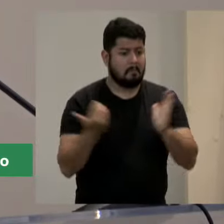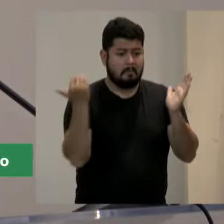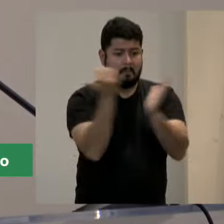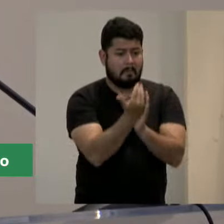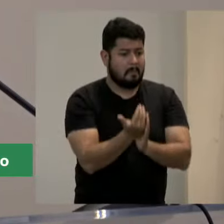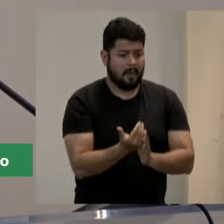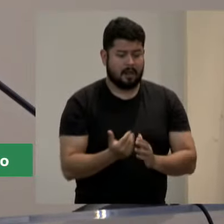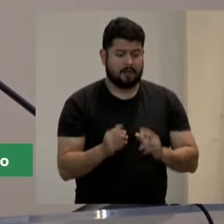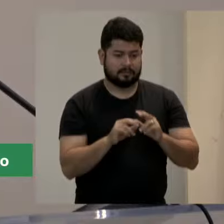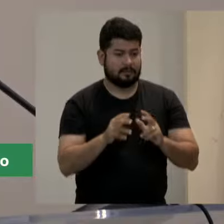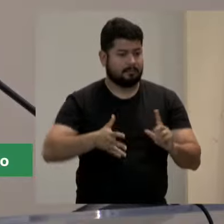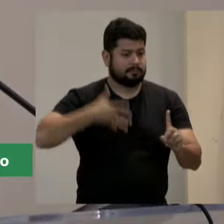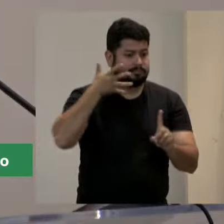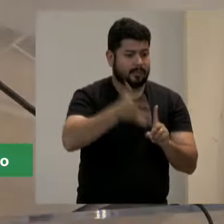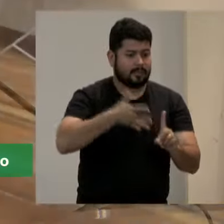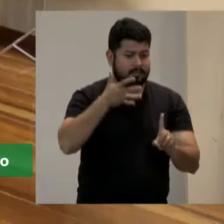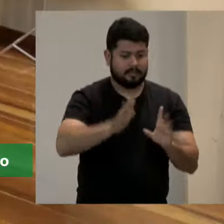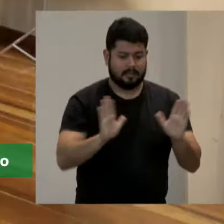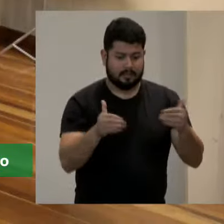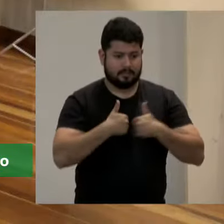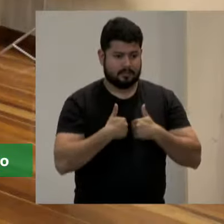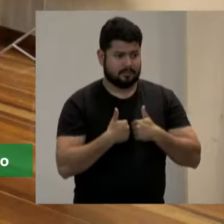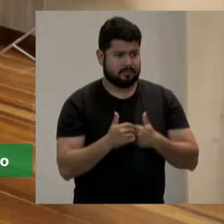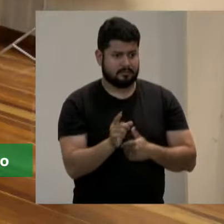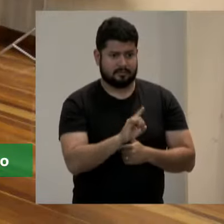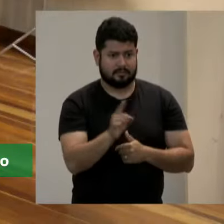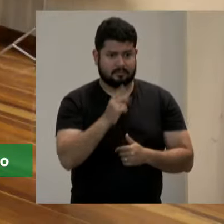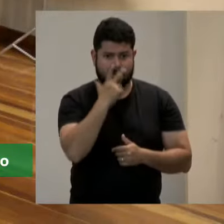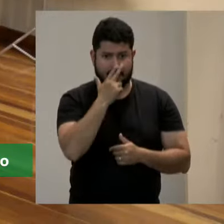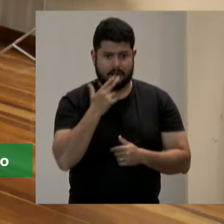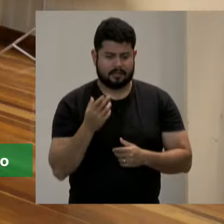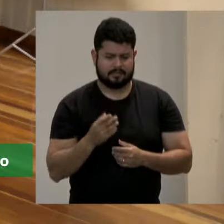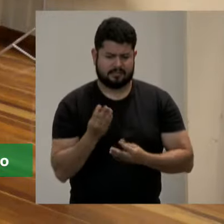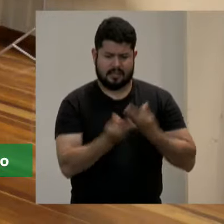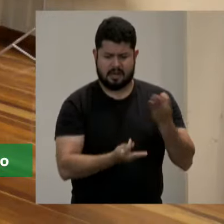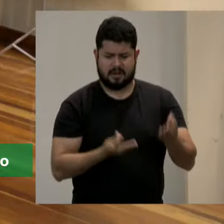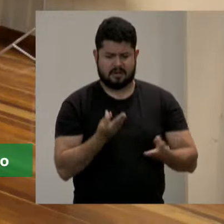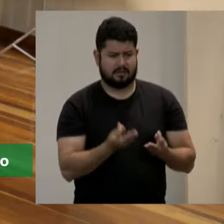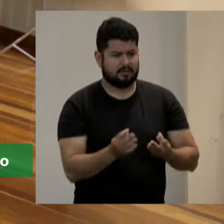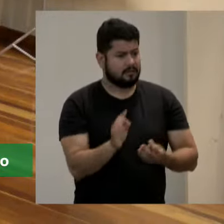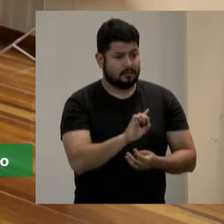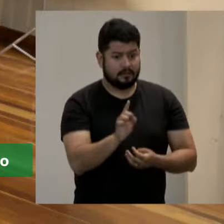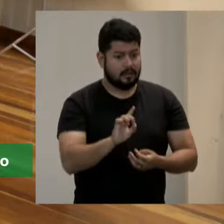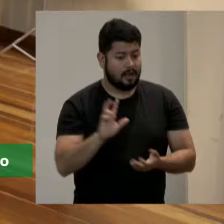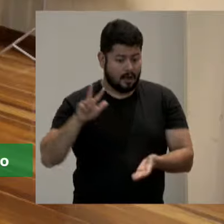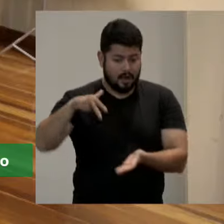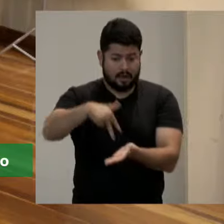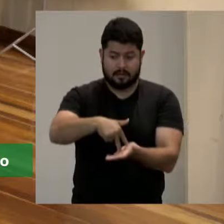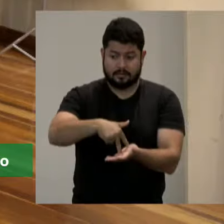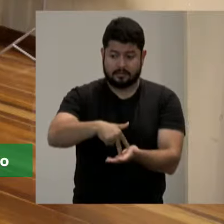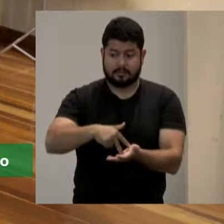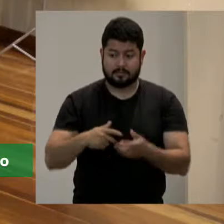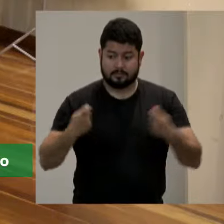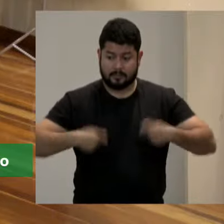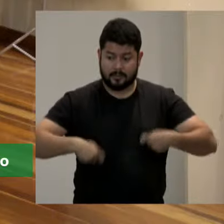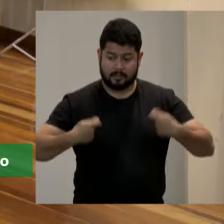autistas. Eu penso que muitas vezes isso tem um potencial terapêutico, né? Mas a gente tem que estar aqui com as pessoas